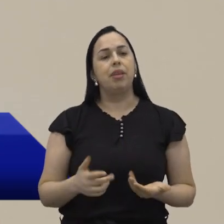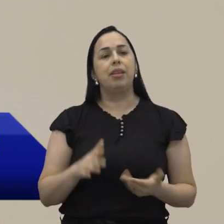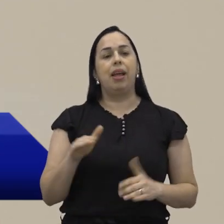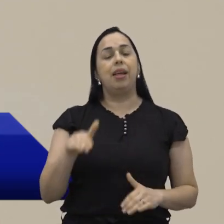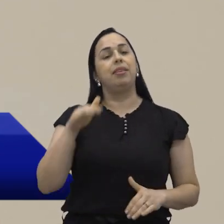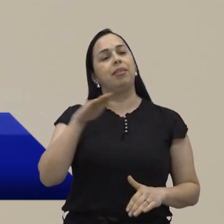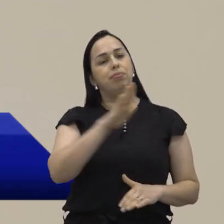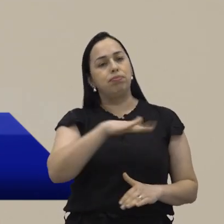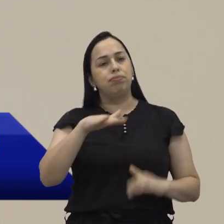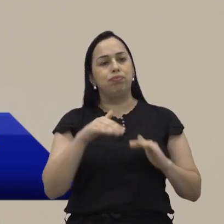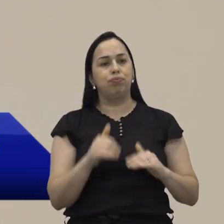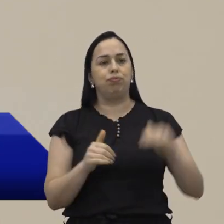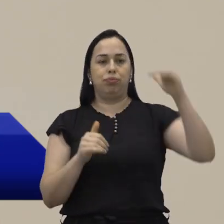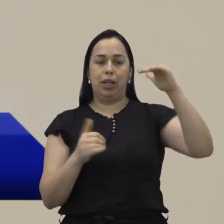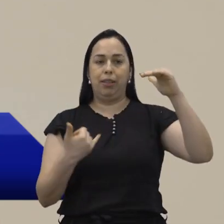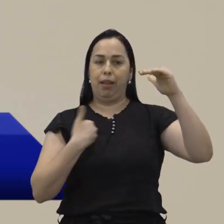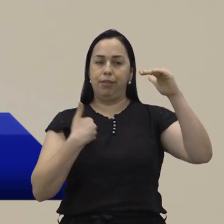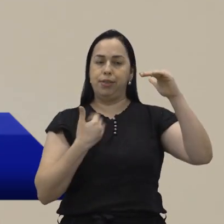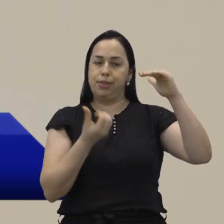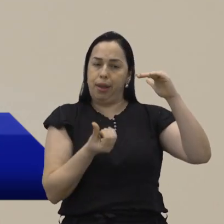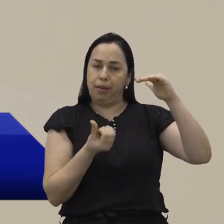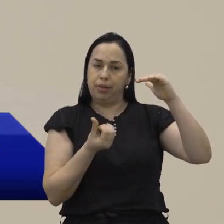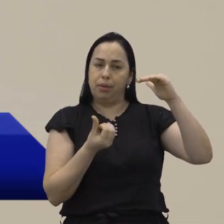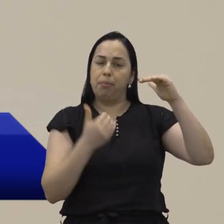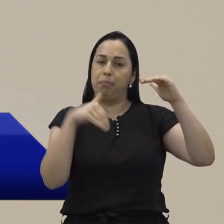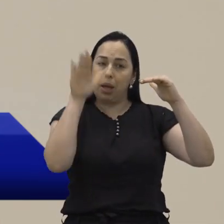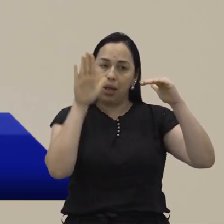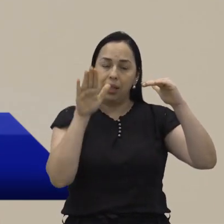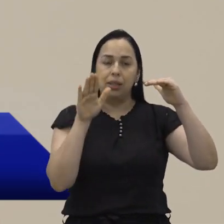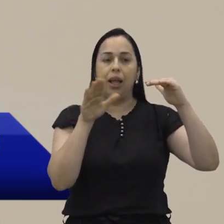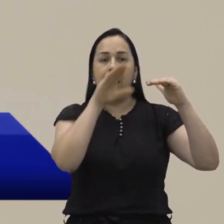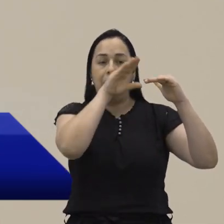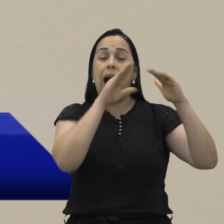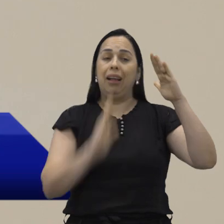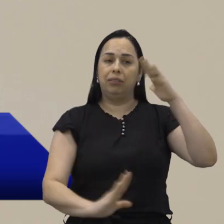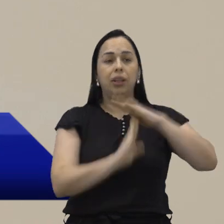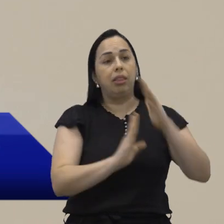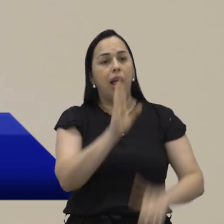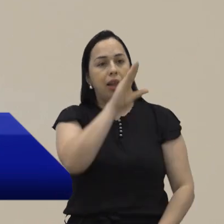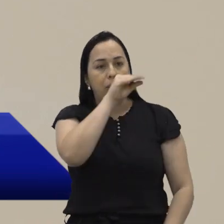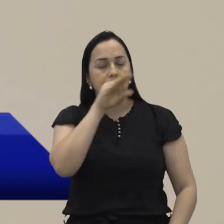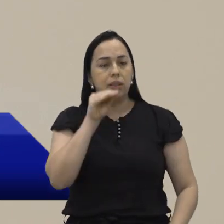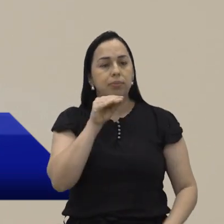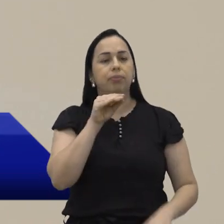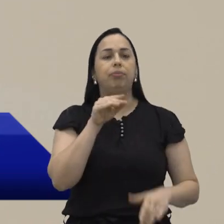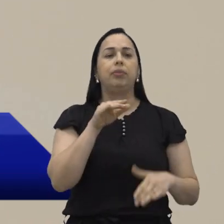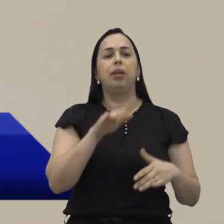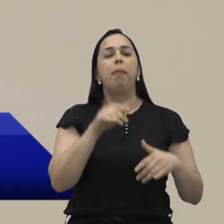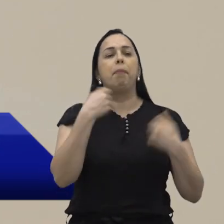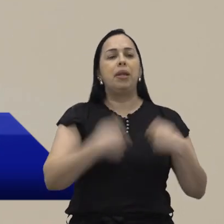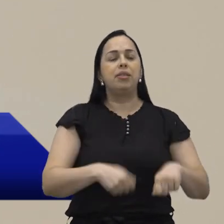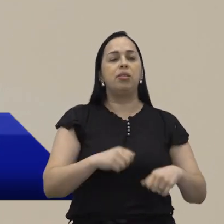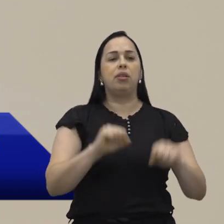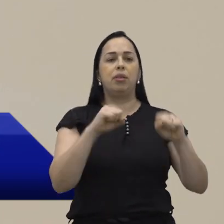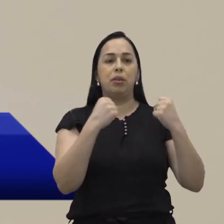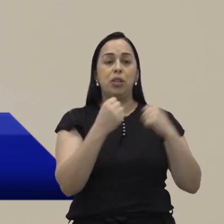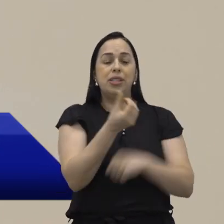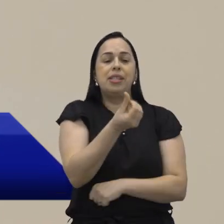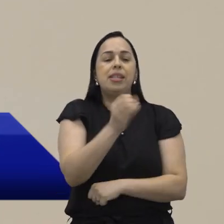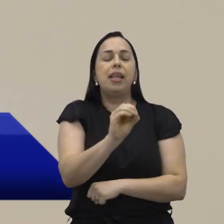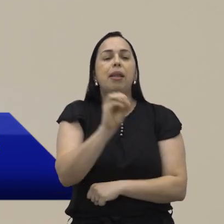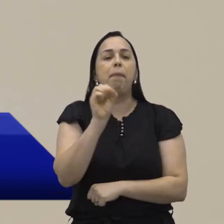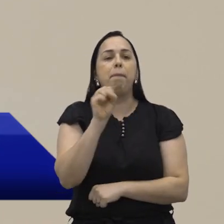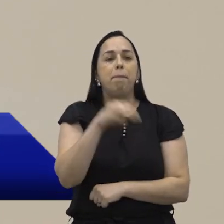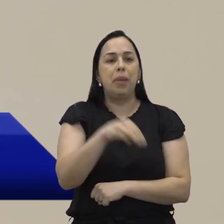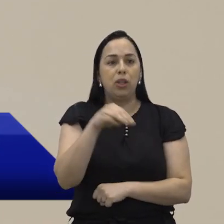tempo necessário. Nas crianças um pouco maiores, acima dos 6 anos, e até a adolescência, eles têm uma necessidade de